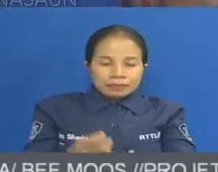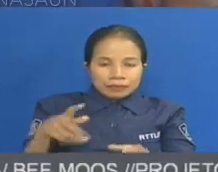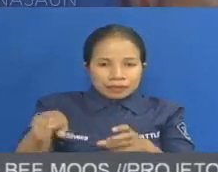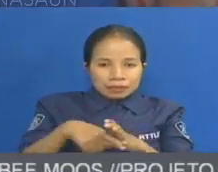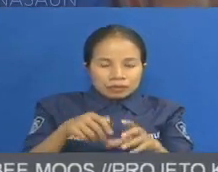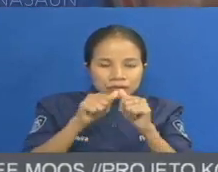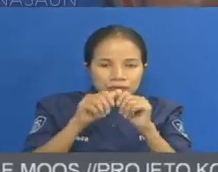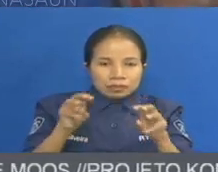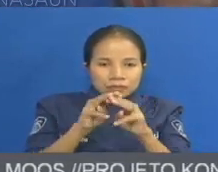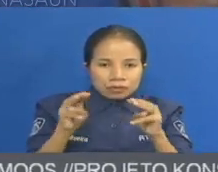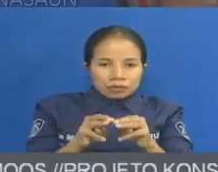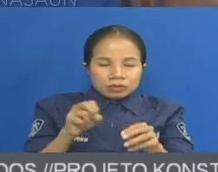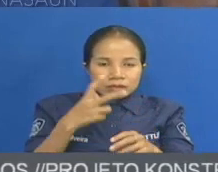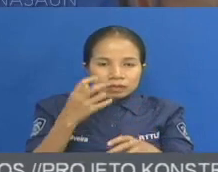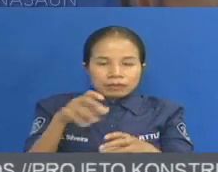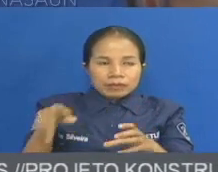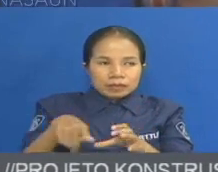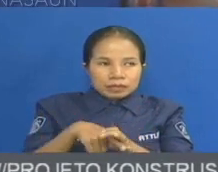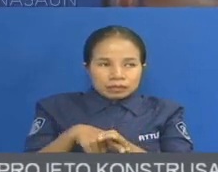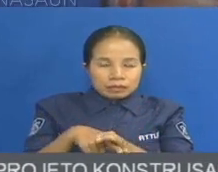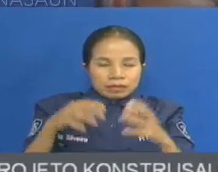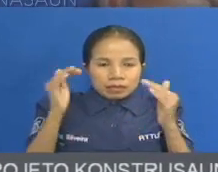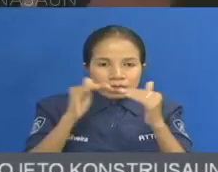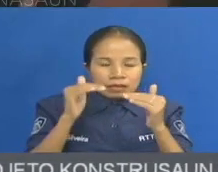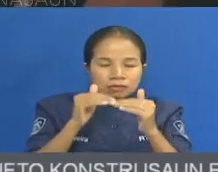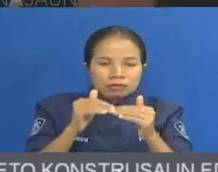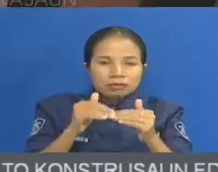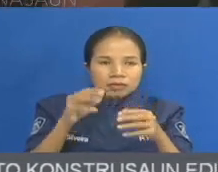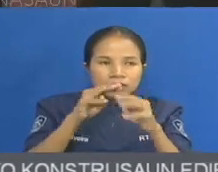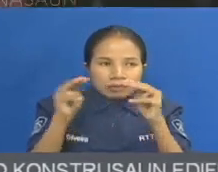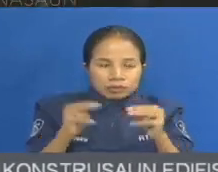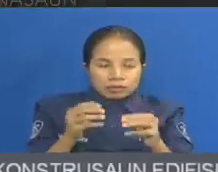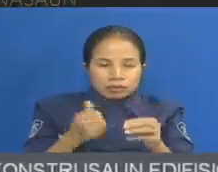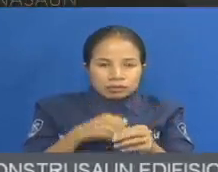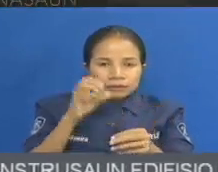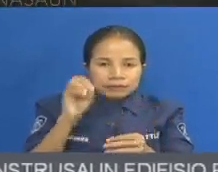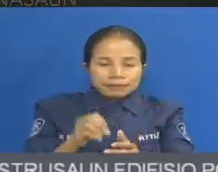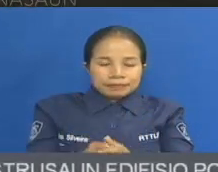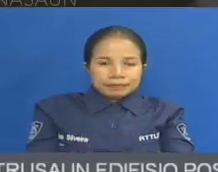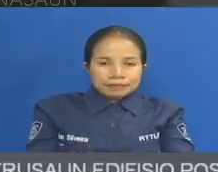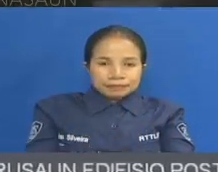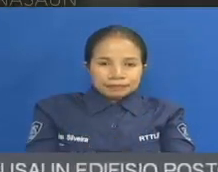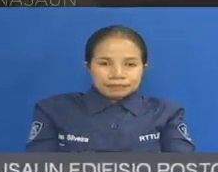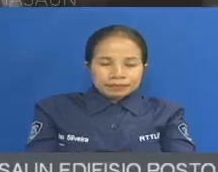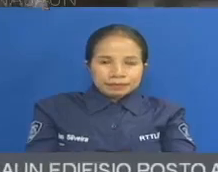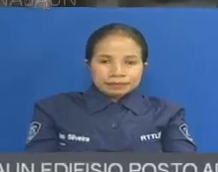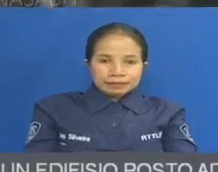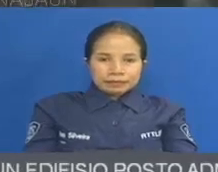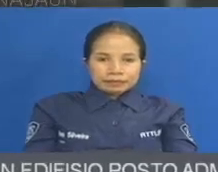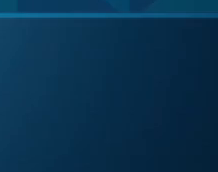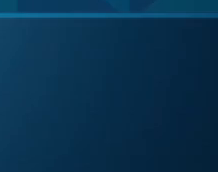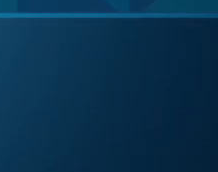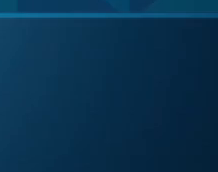munisipi Sanulu Risitulu hafoin participa ia encontro KKT ia munisipi Ainaro. Husi munisipi Ainaro Napoleon Sabir ba